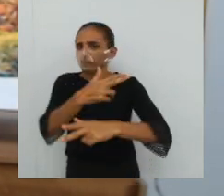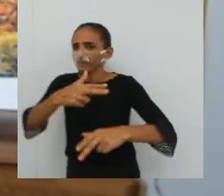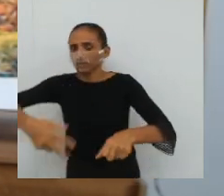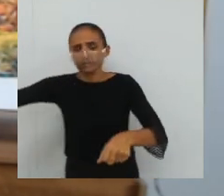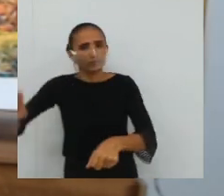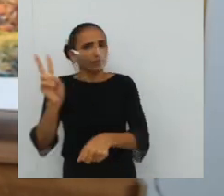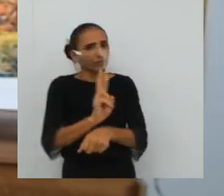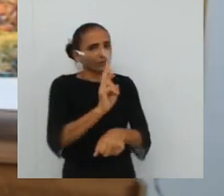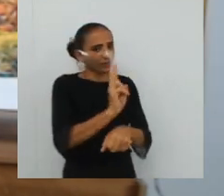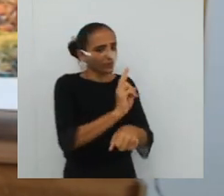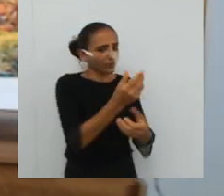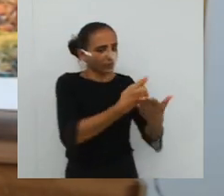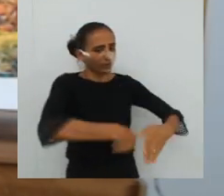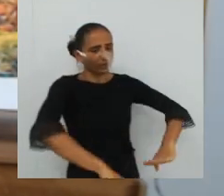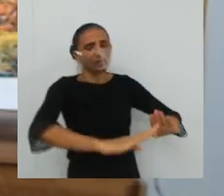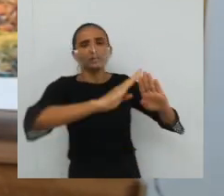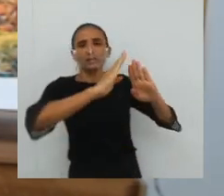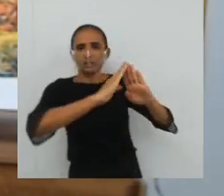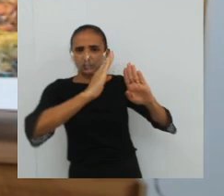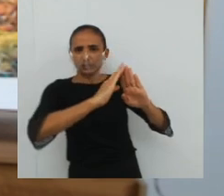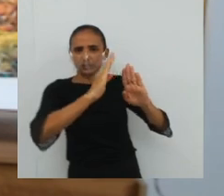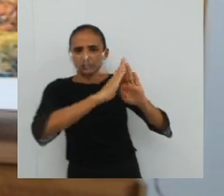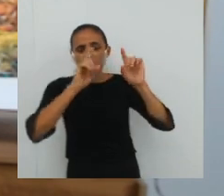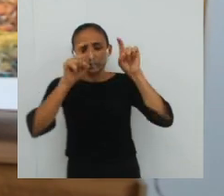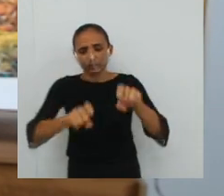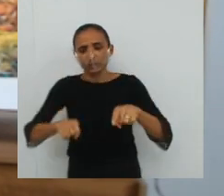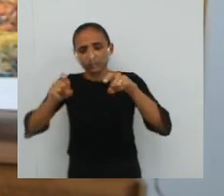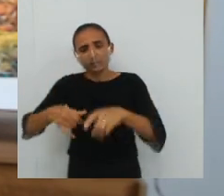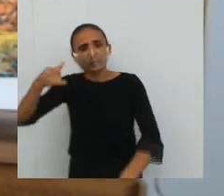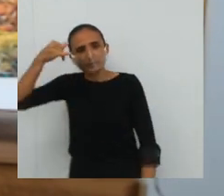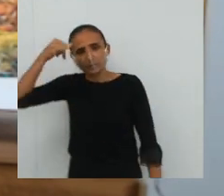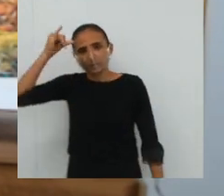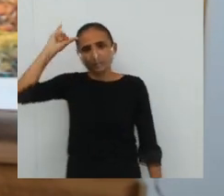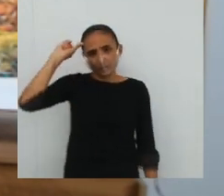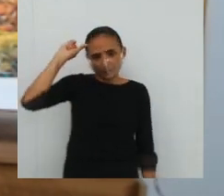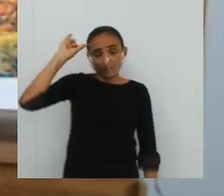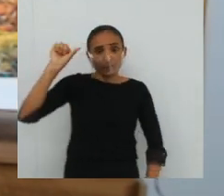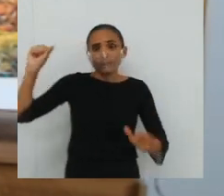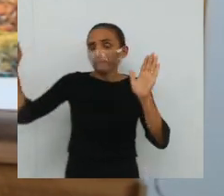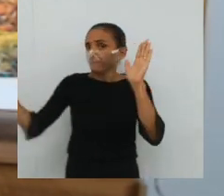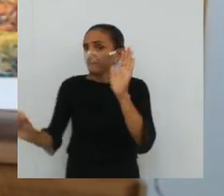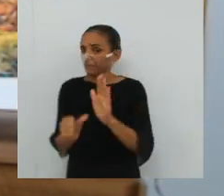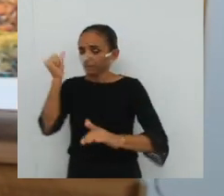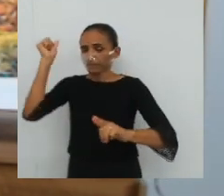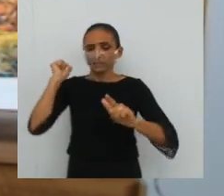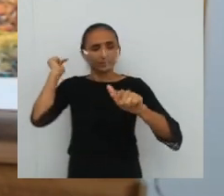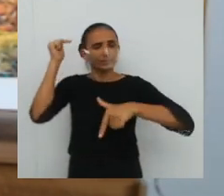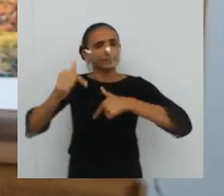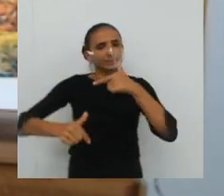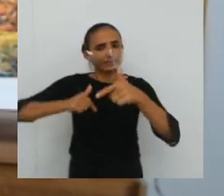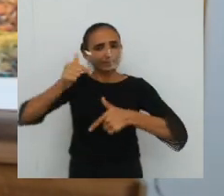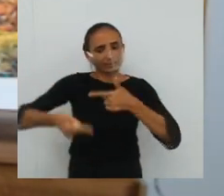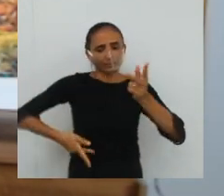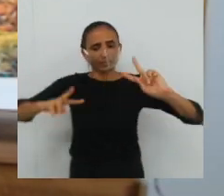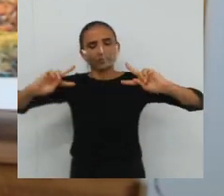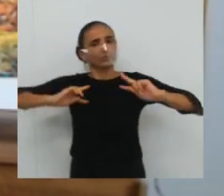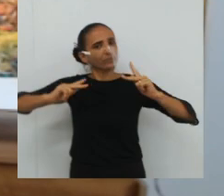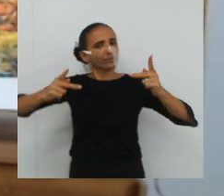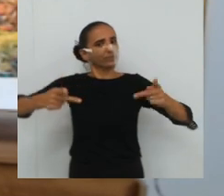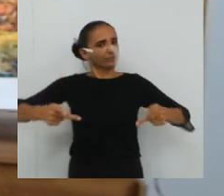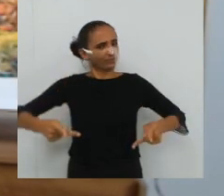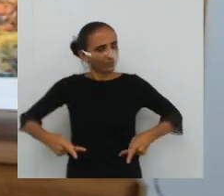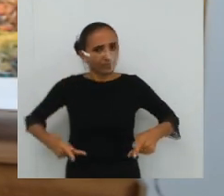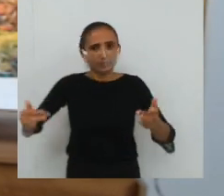aí surge a pecuária. Okay? Então é a primeira atividade humana organizada. E a partir dessa atividade